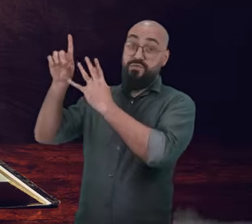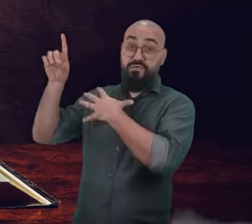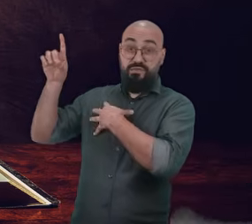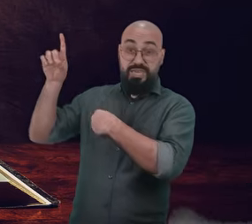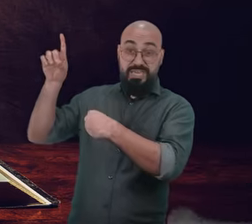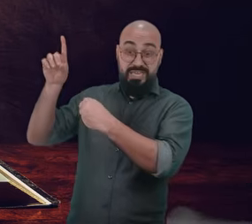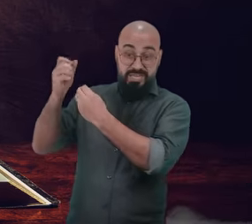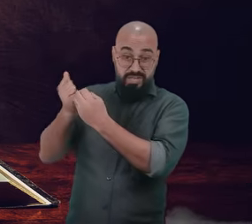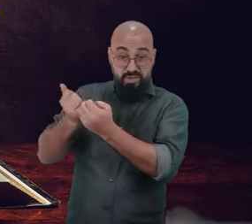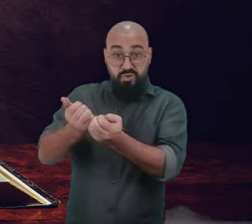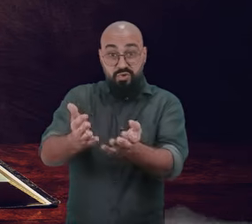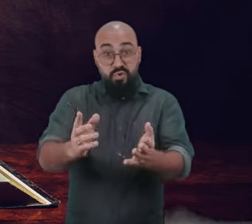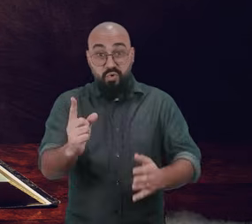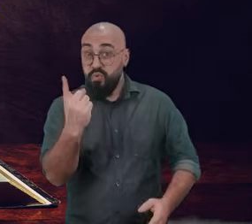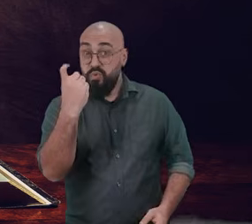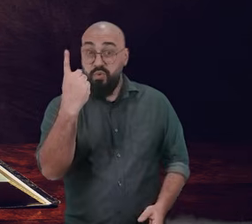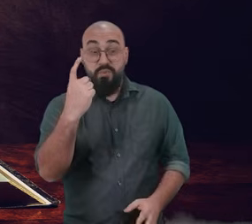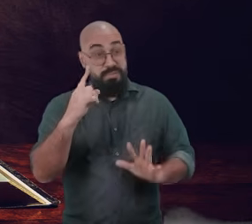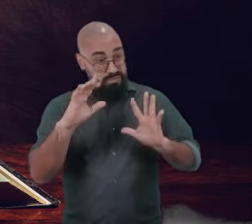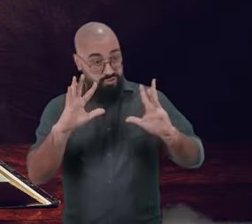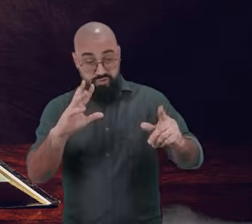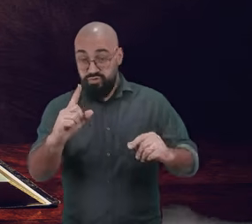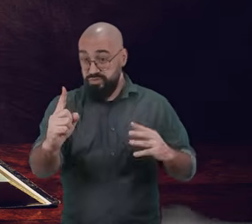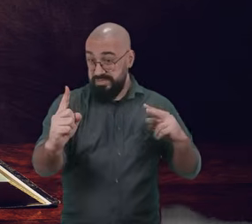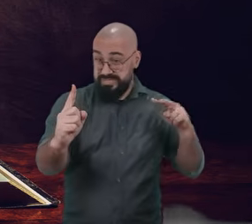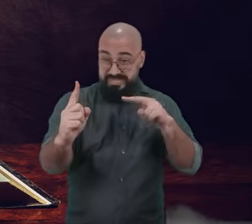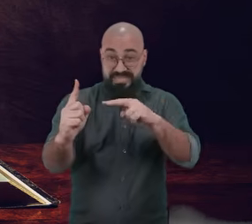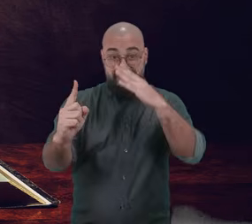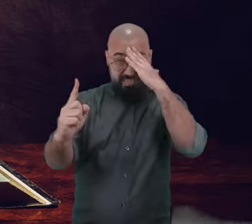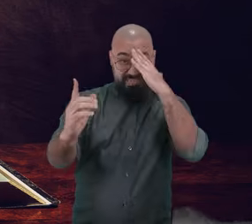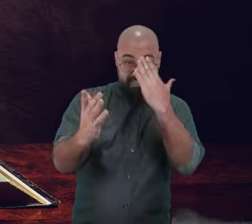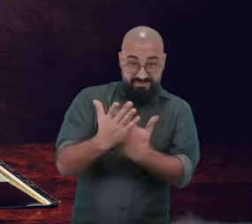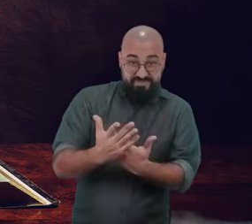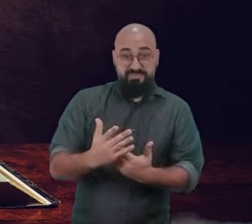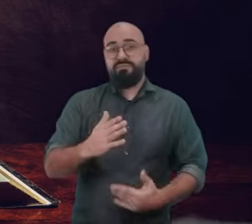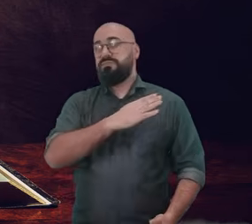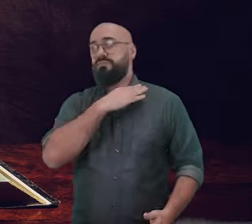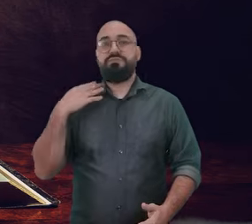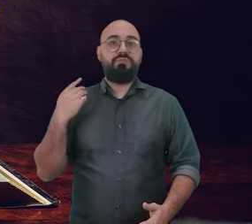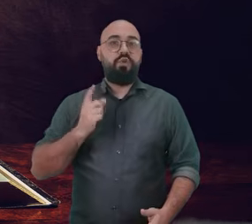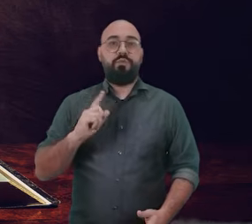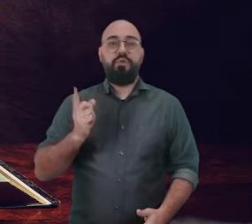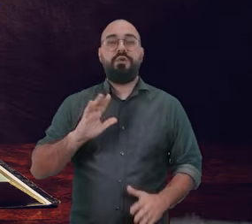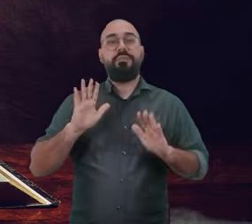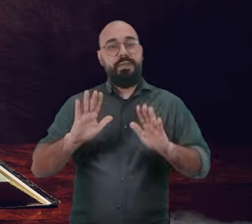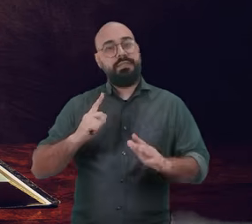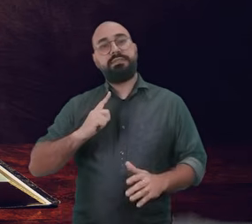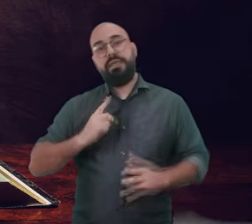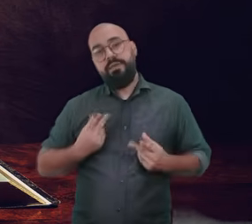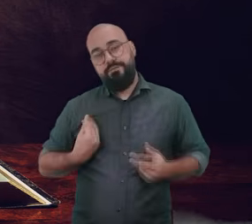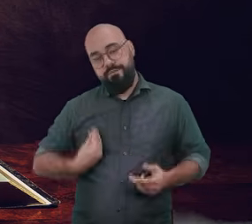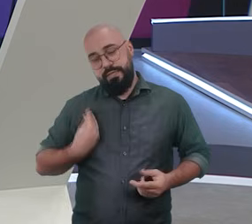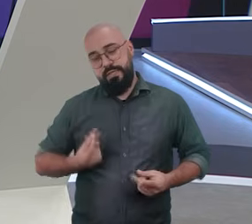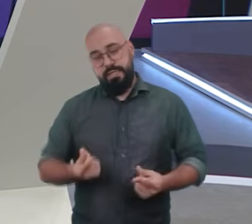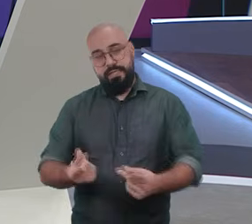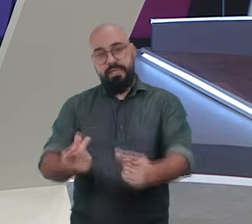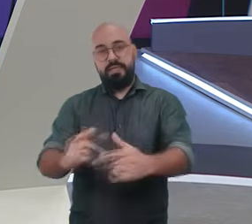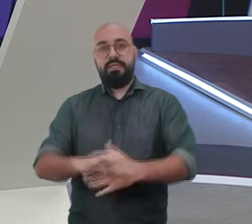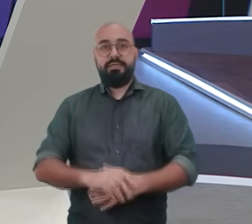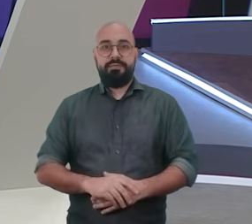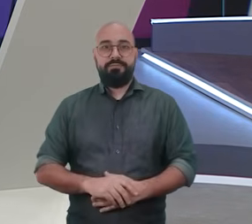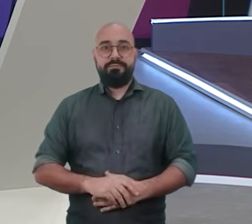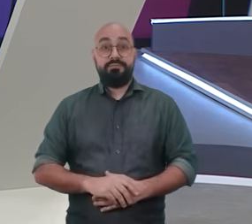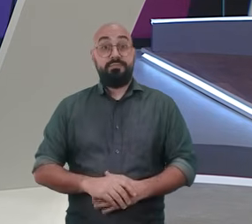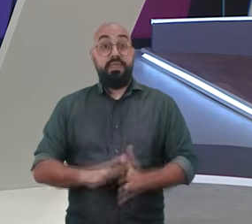Jesus. Para que todo que nele crê não pereça. Perecer é morrer. Mas tenha a vida eterna. O que